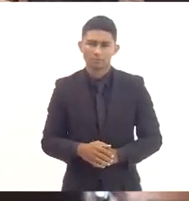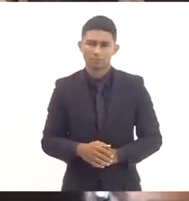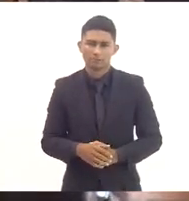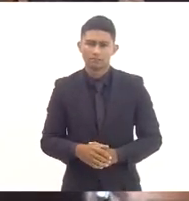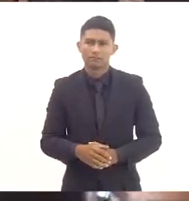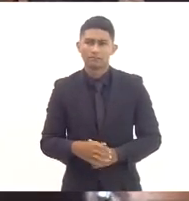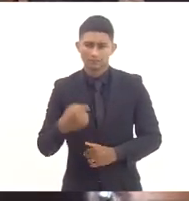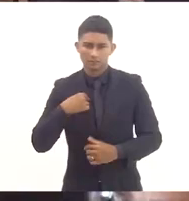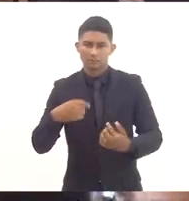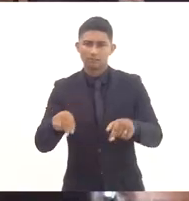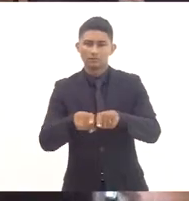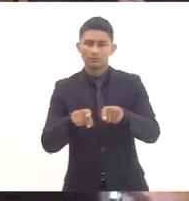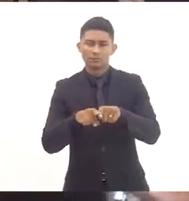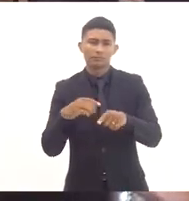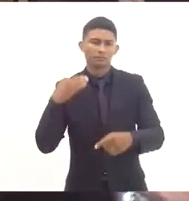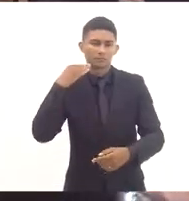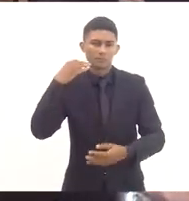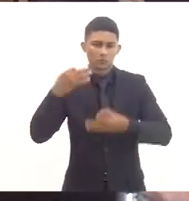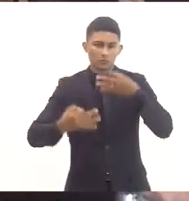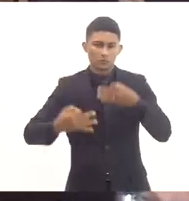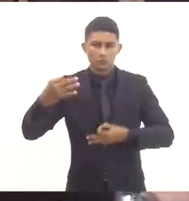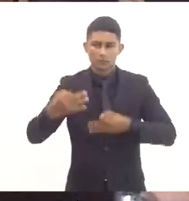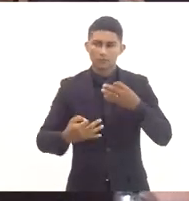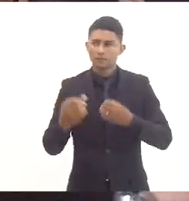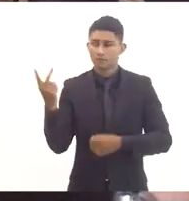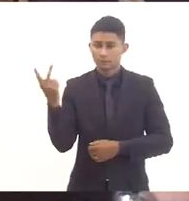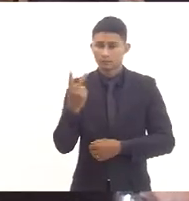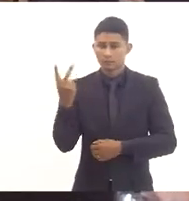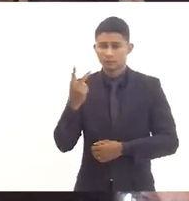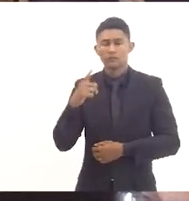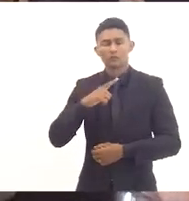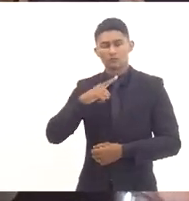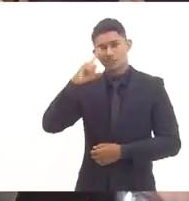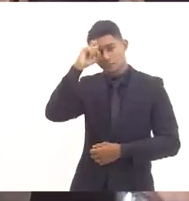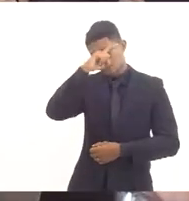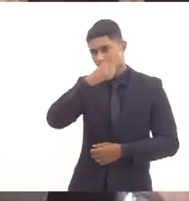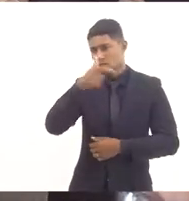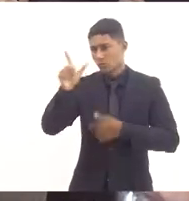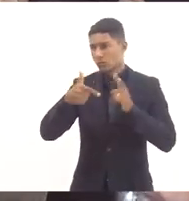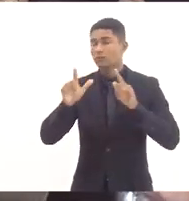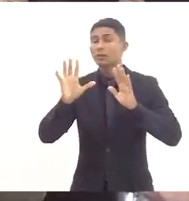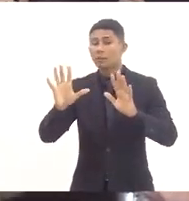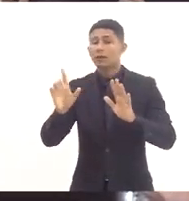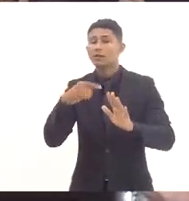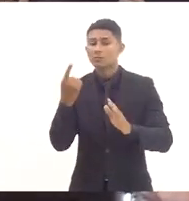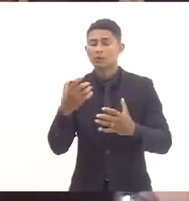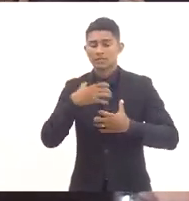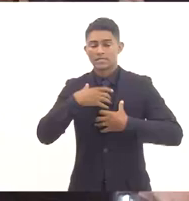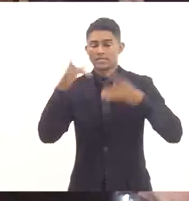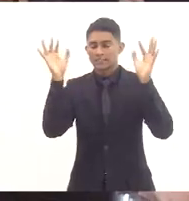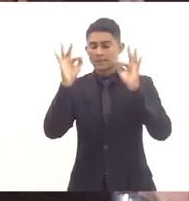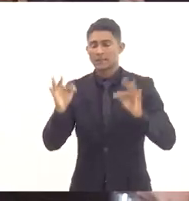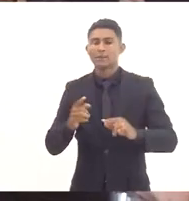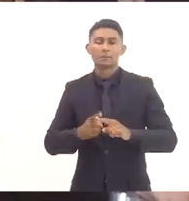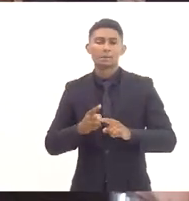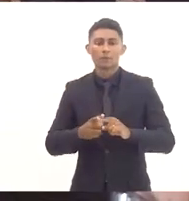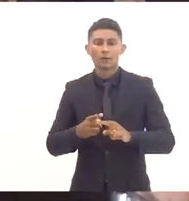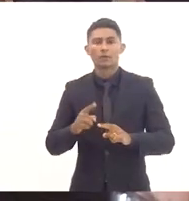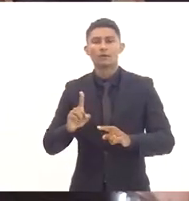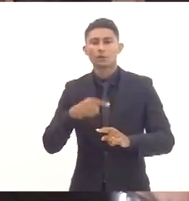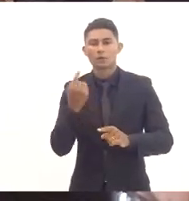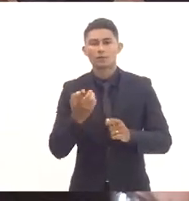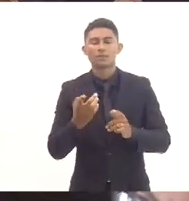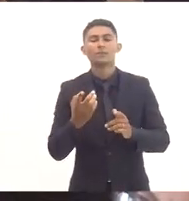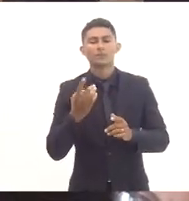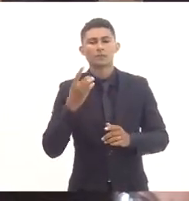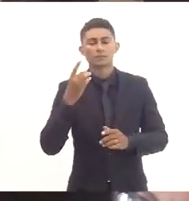nova juíza Nós temos nossas outras dificuldades mas nós somos felizardos nós vamos conhecedores dos